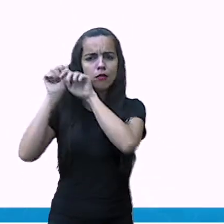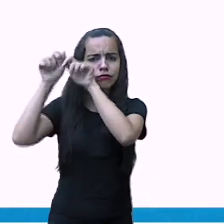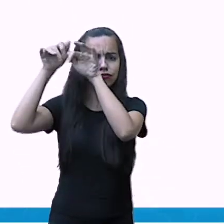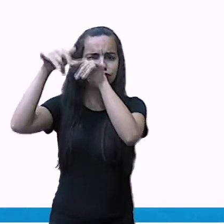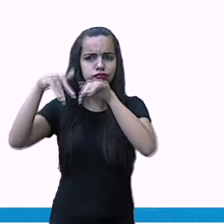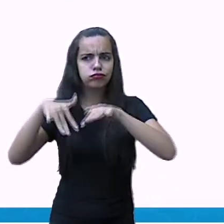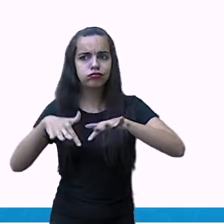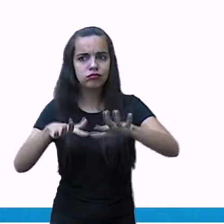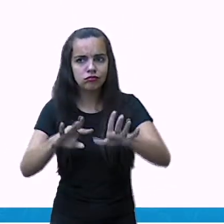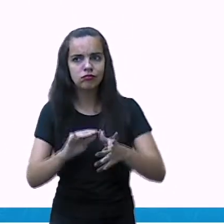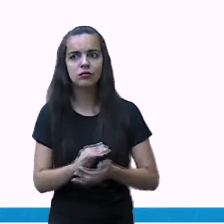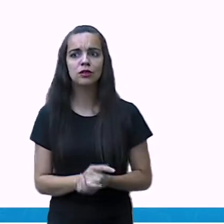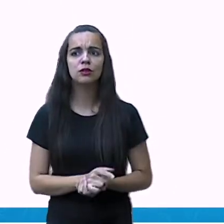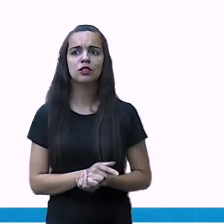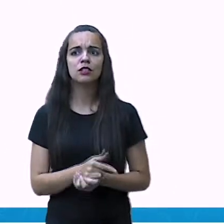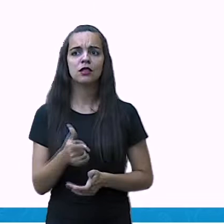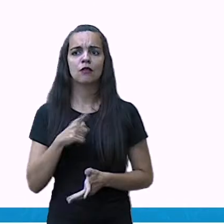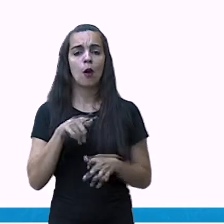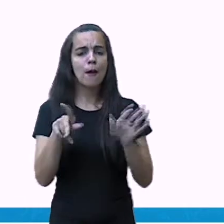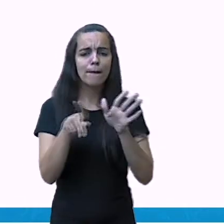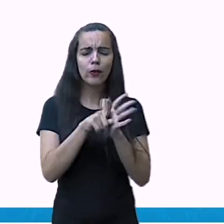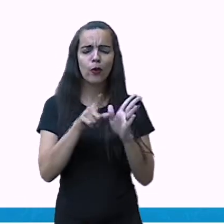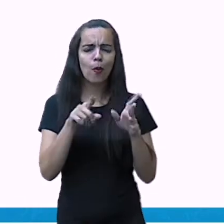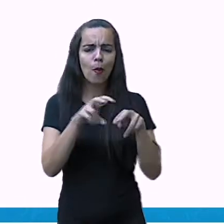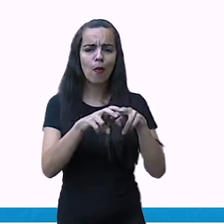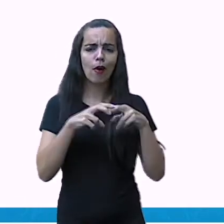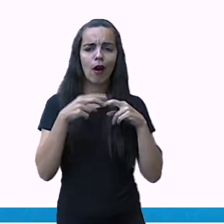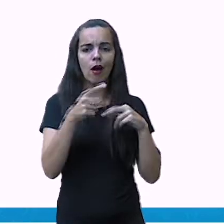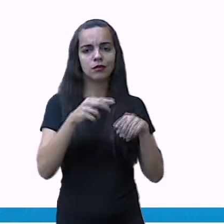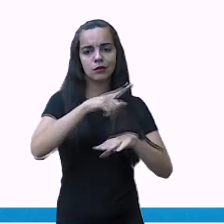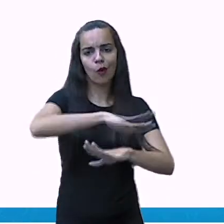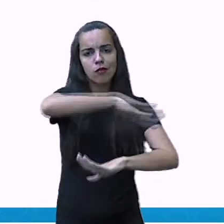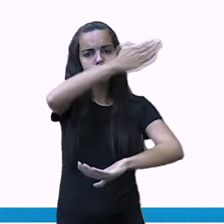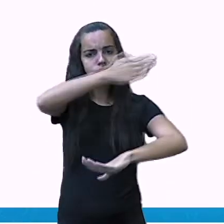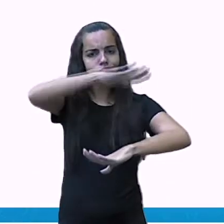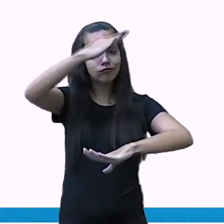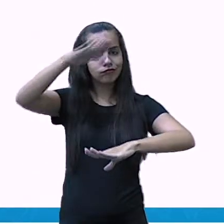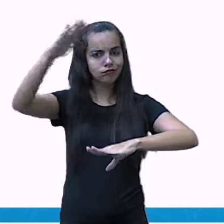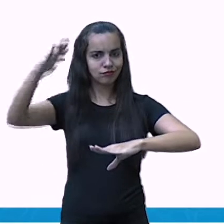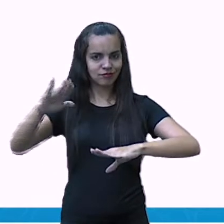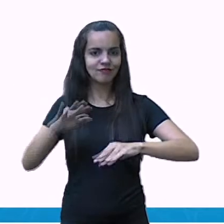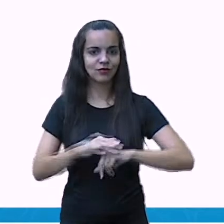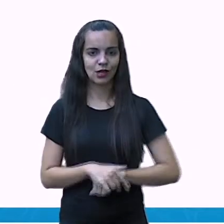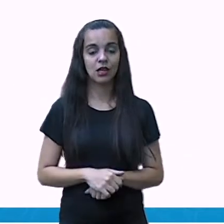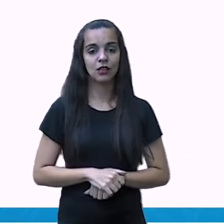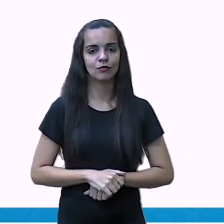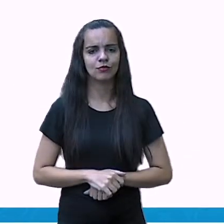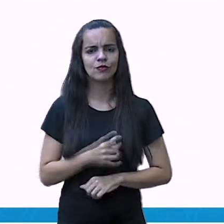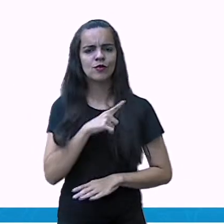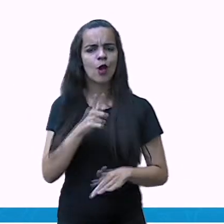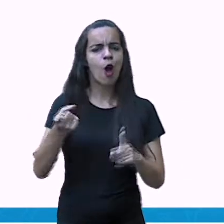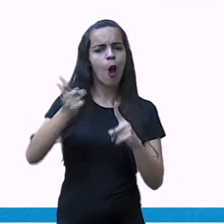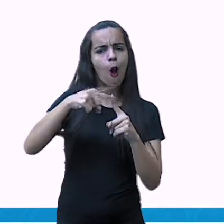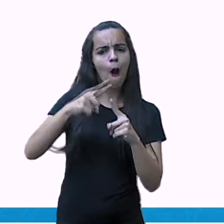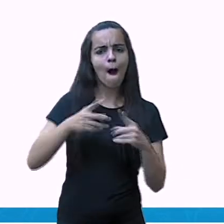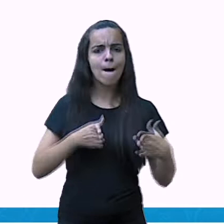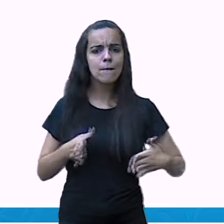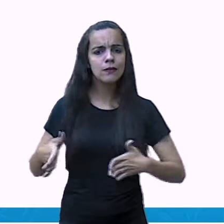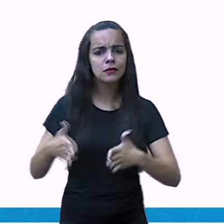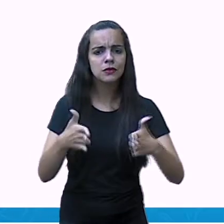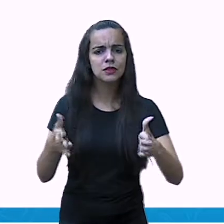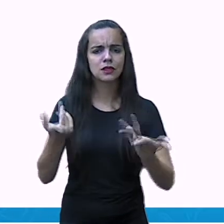e de águas claras, está falando do relevo. Isso é importante. Os tipos de